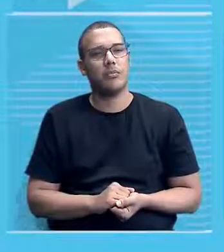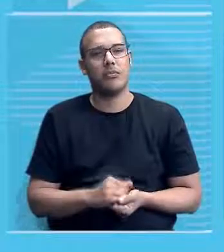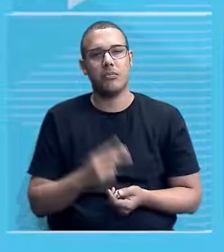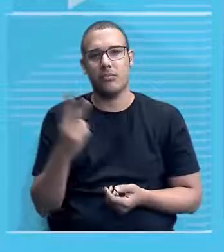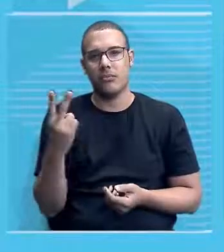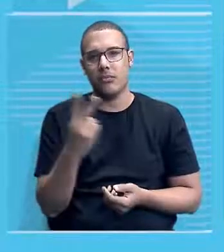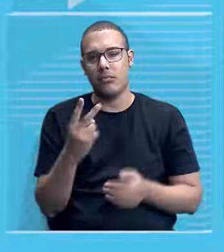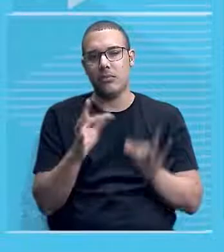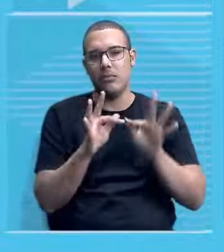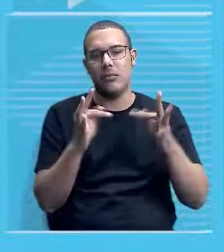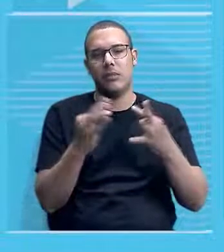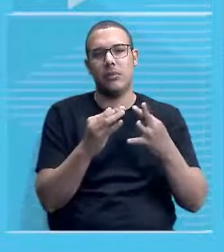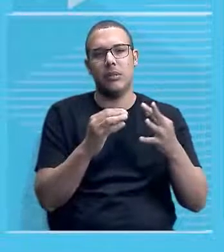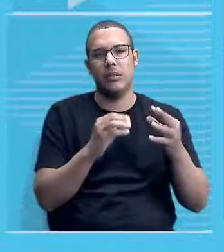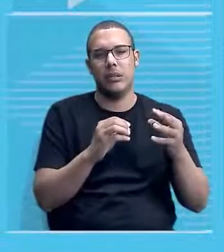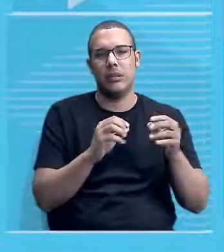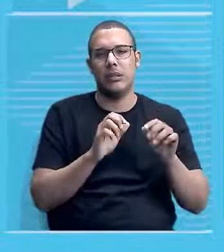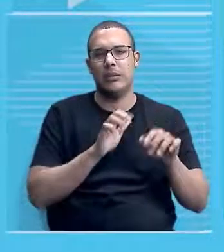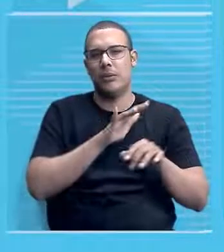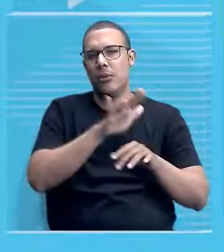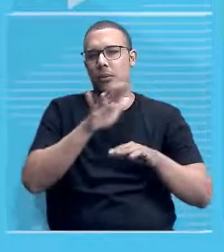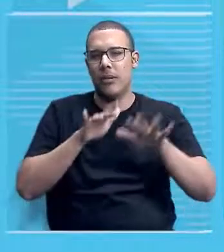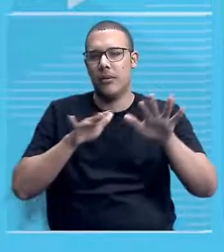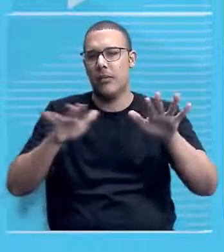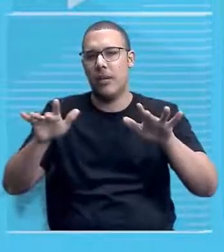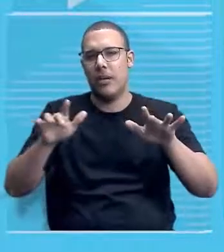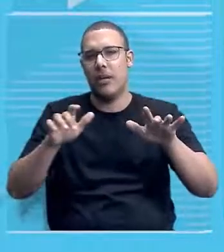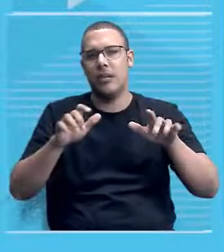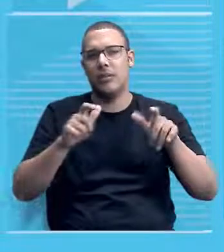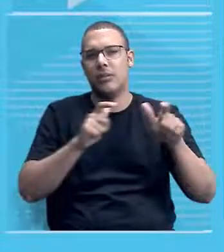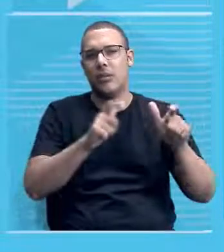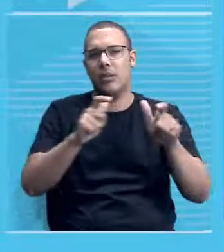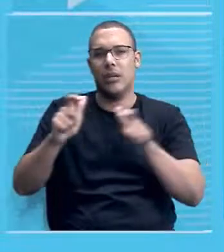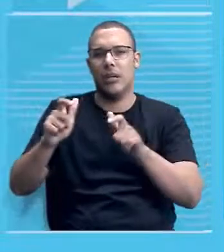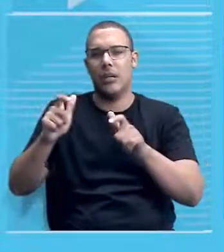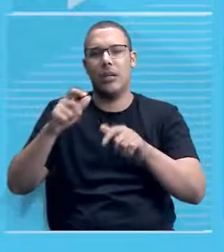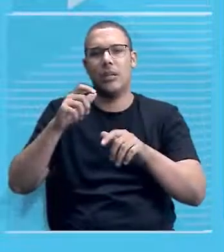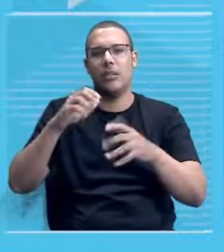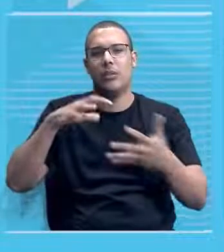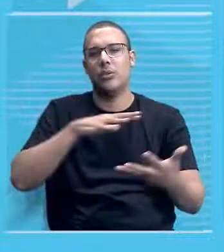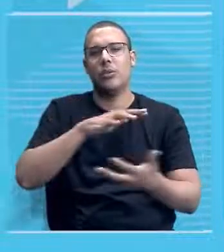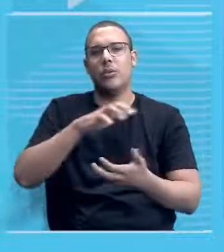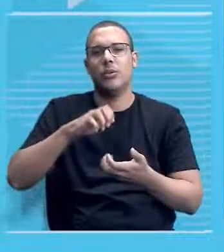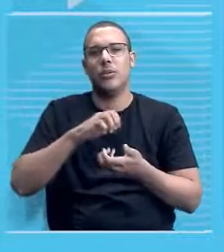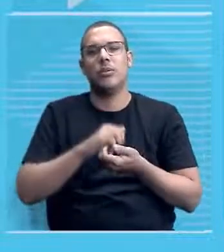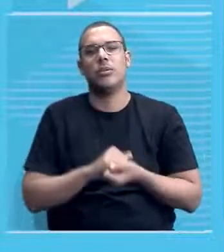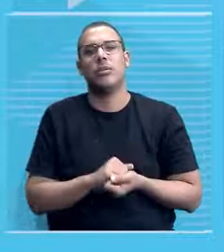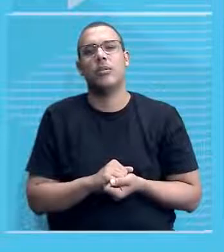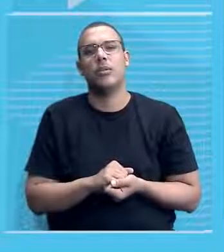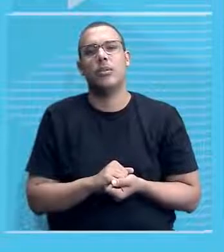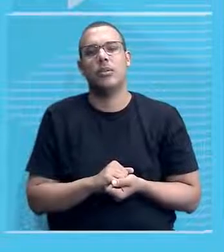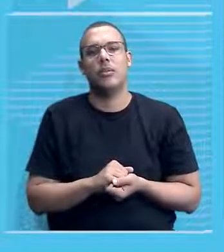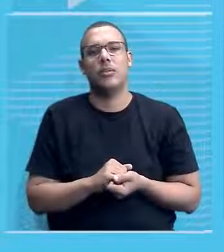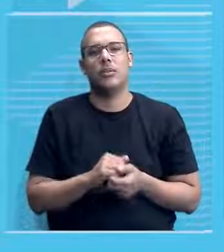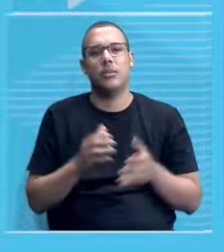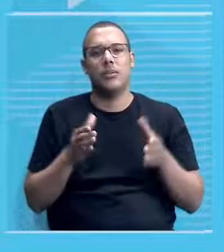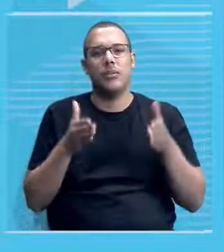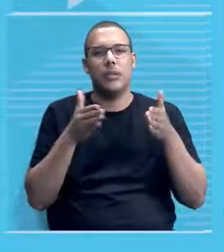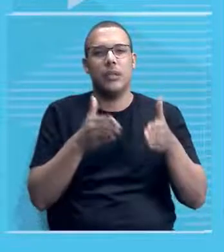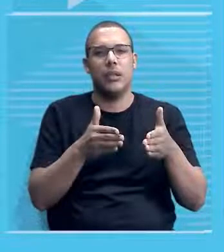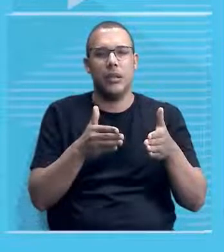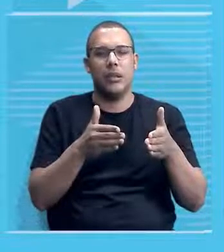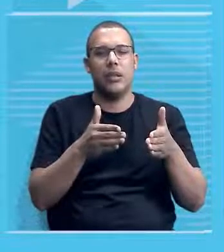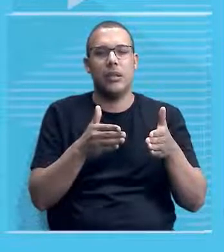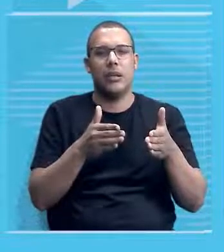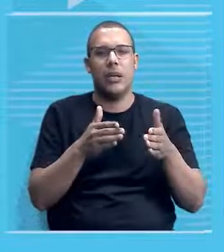que migraram para o mundo todo Claro Melo Melody se concentraram em Alagoas e Pernambuco